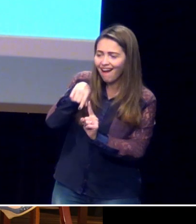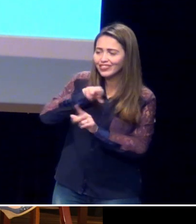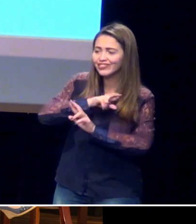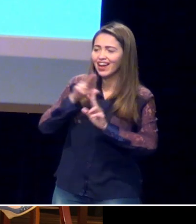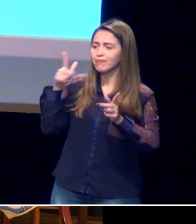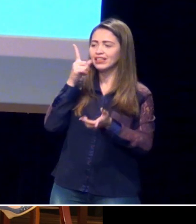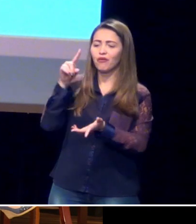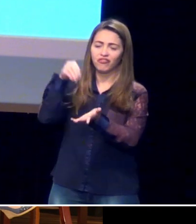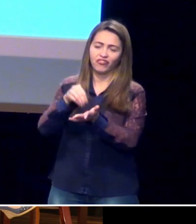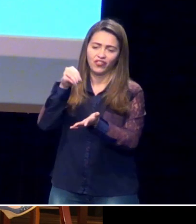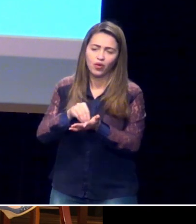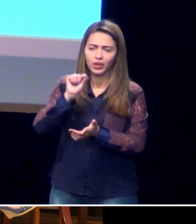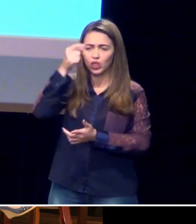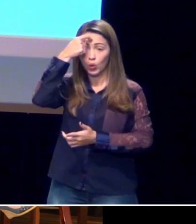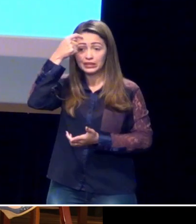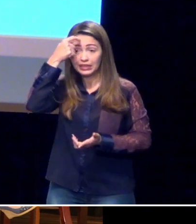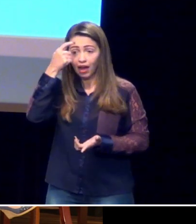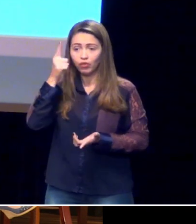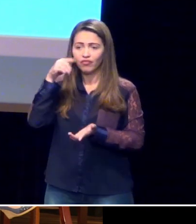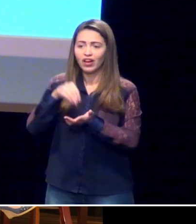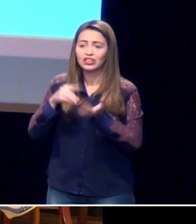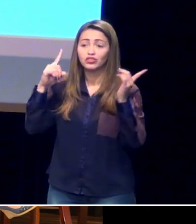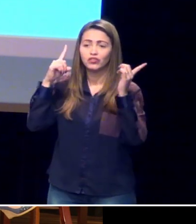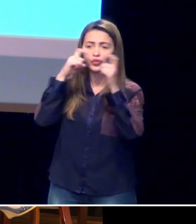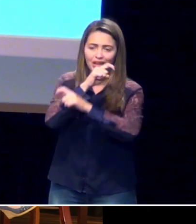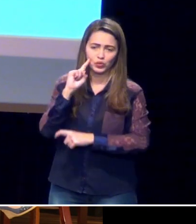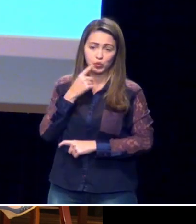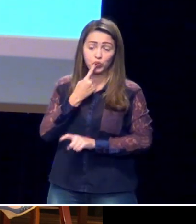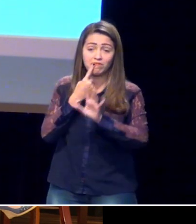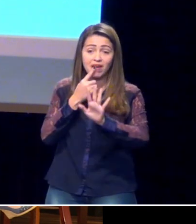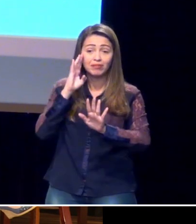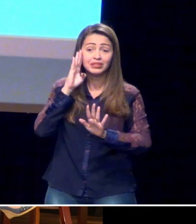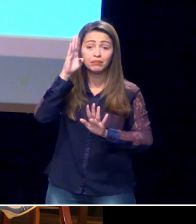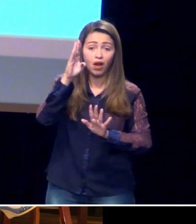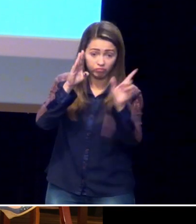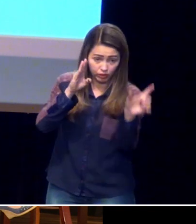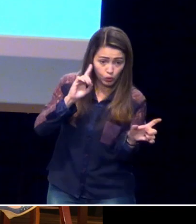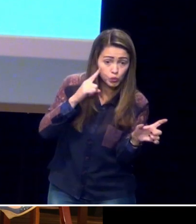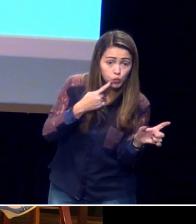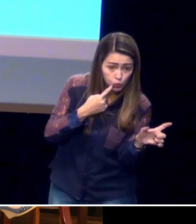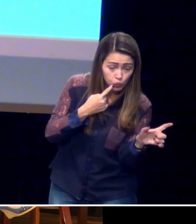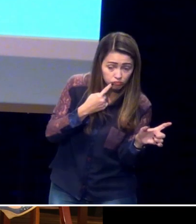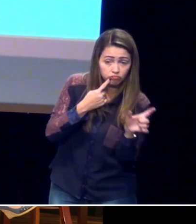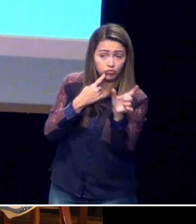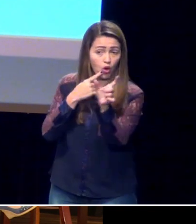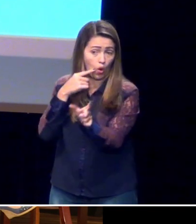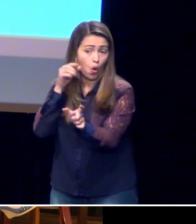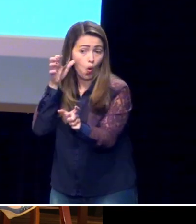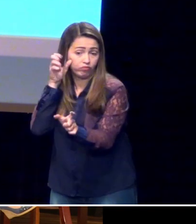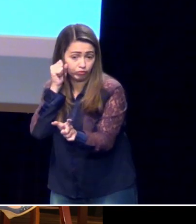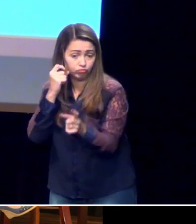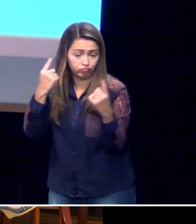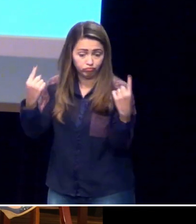de audição, não das dificuldades dos surdos, mas eles são surdos e eu sou ouvinte.